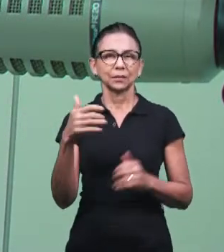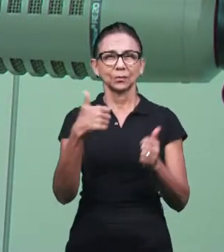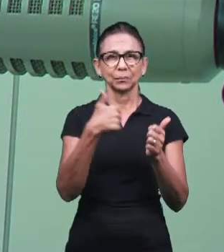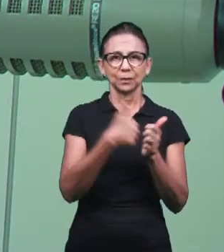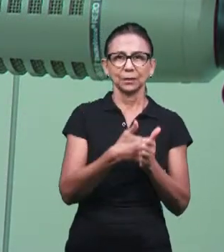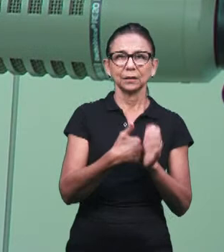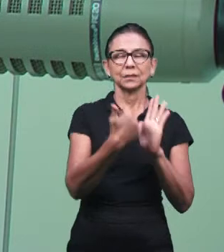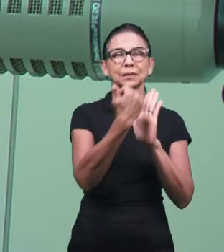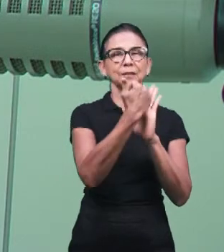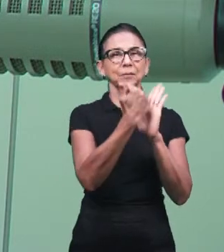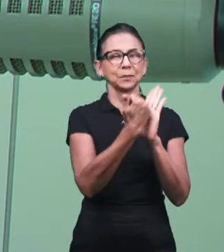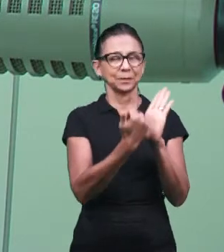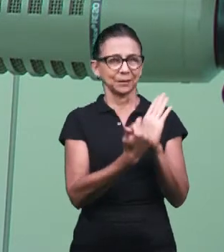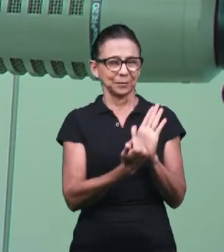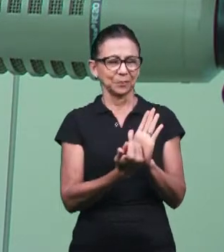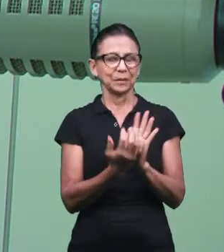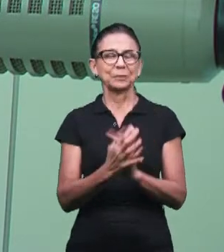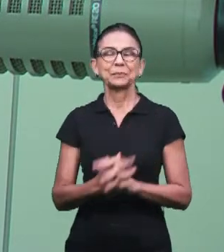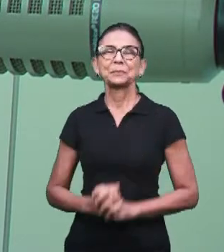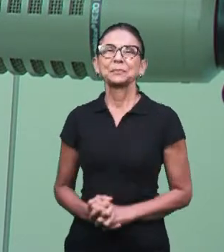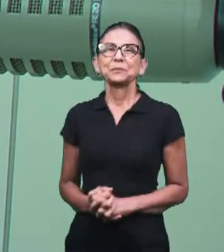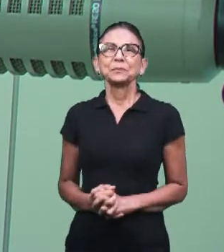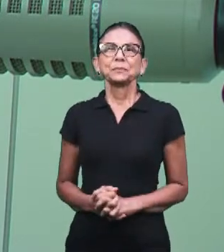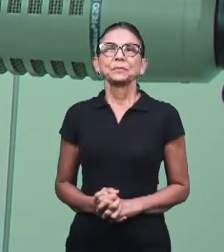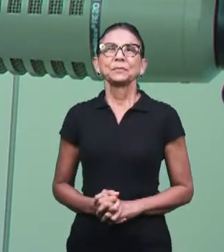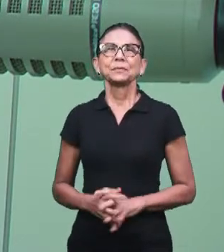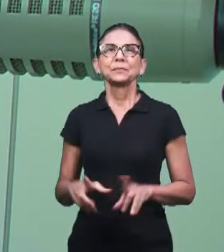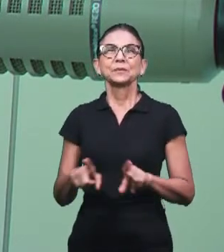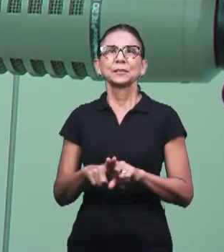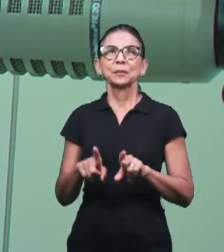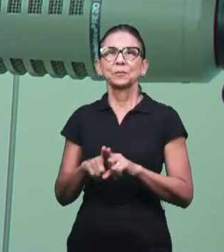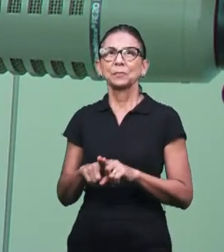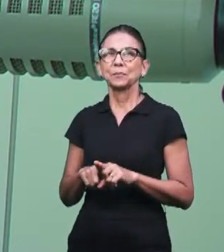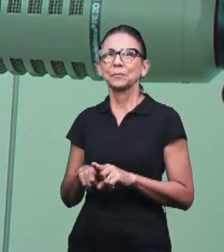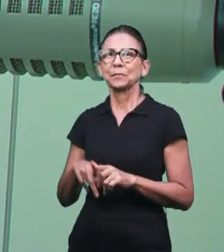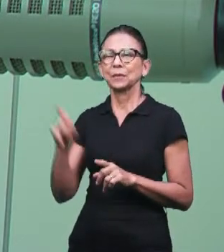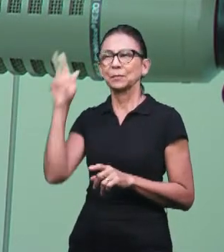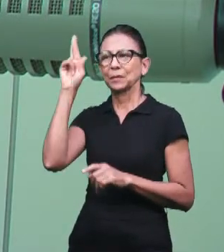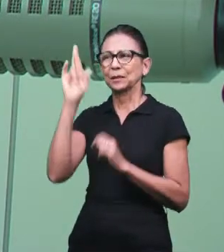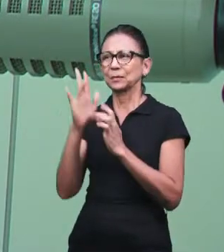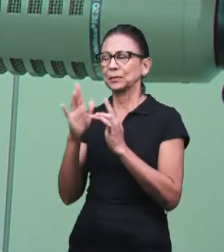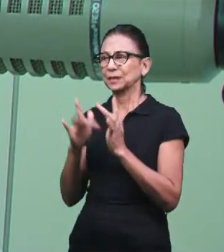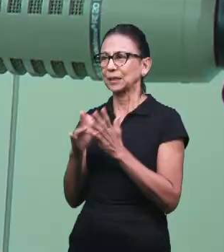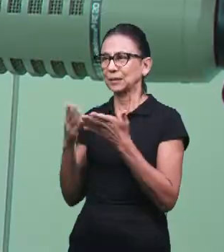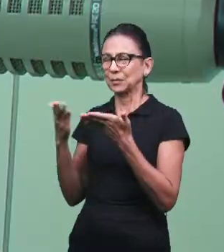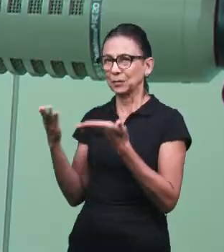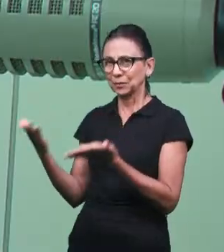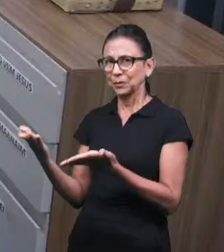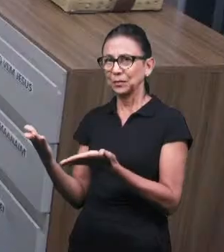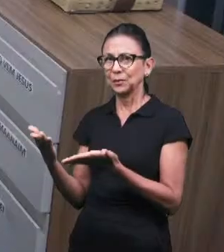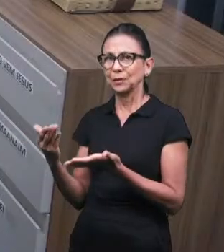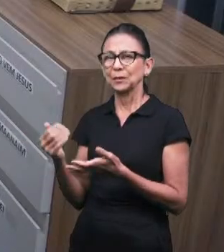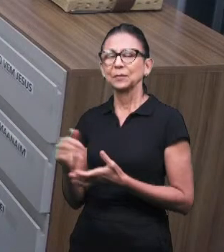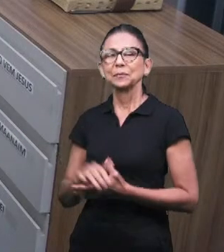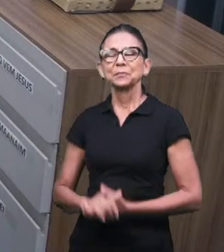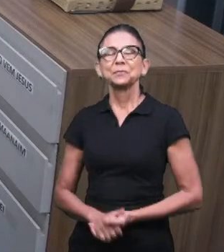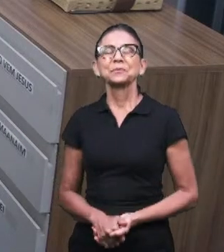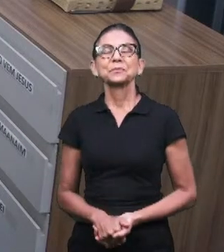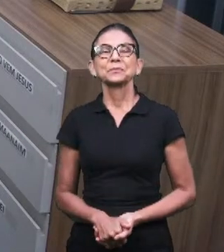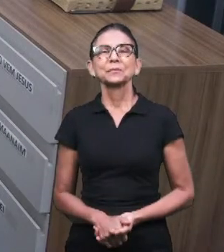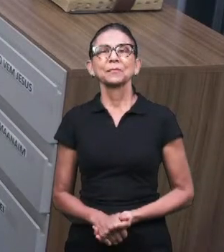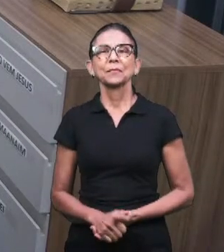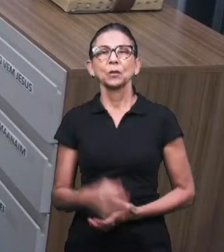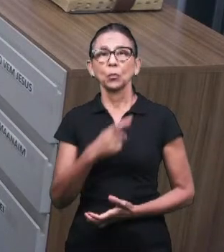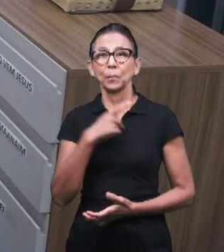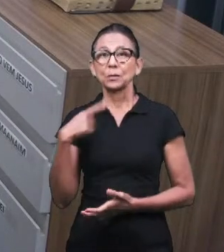estão acompanhando conosco. A paz do Senhor ao nosso convidado que já vai ser apresentado. A paz do Senhor a todos. Amém. Louvado seja o